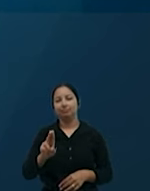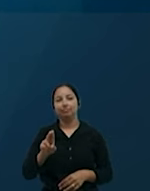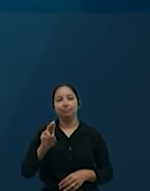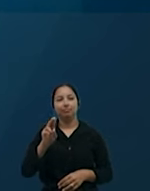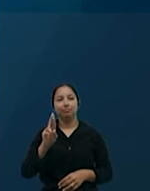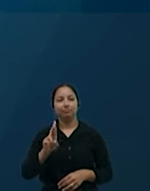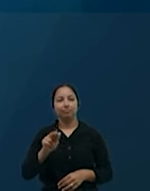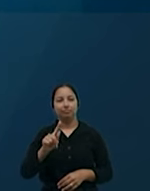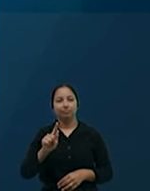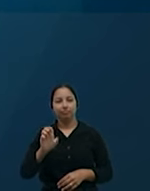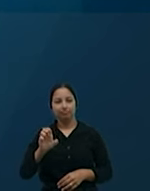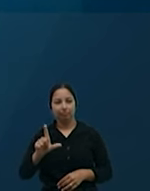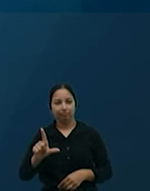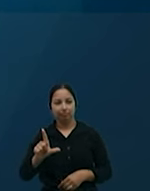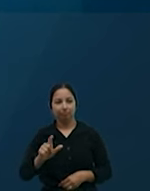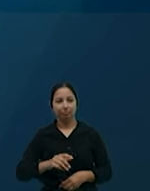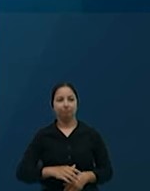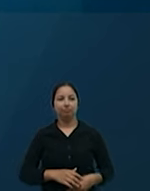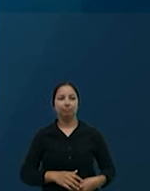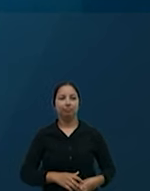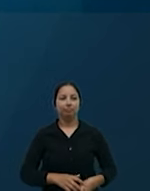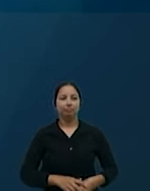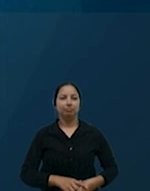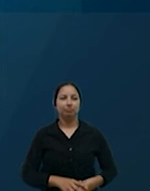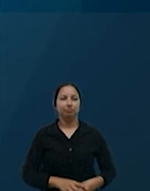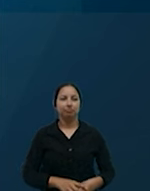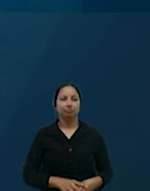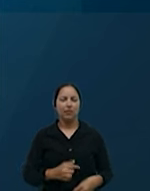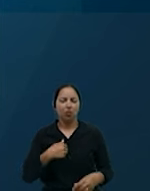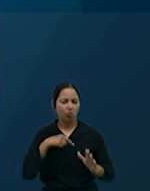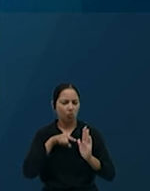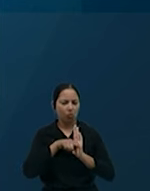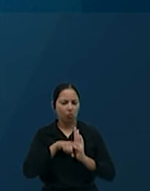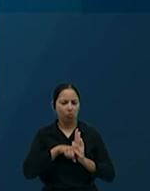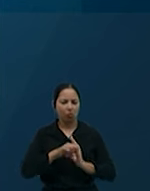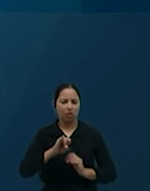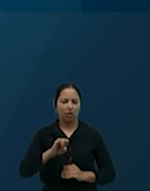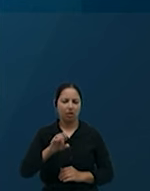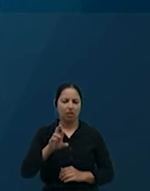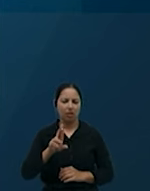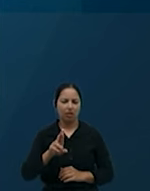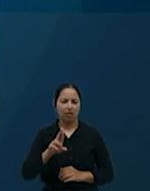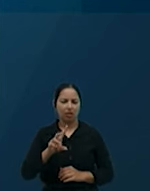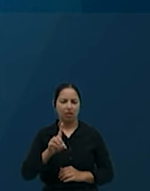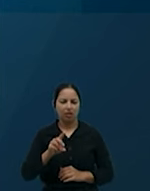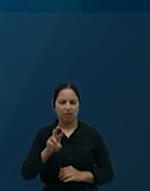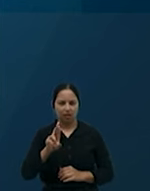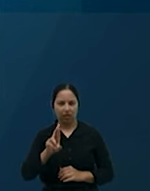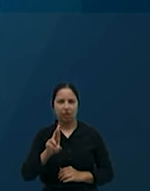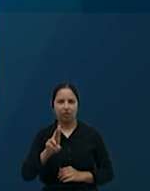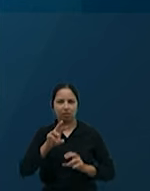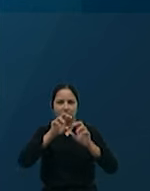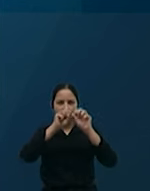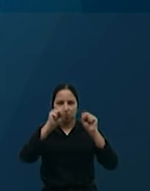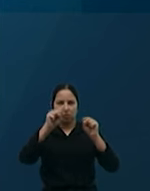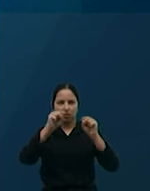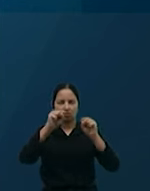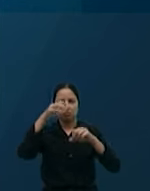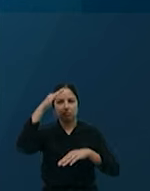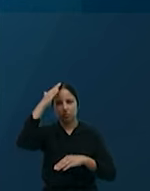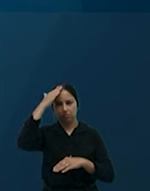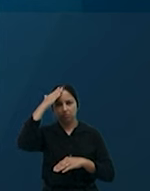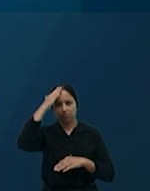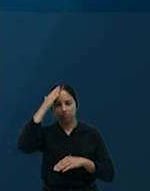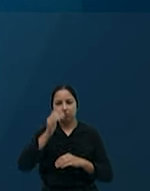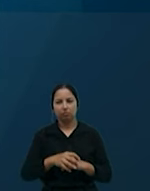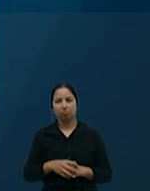Faria. Apreciando o IRDR na origem, o Tribunal do Paraná deu ganho de causa ao